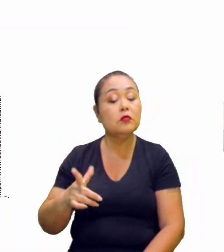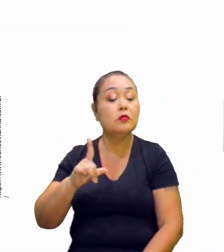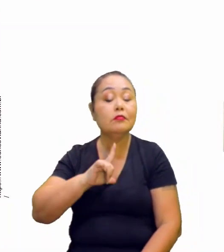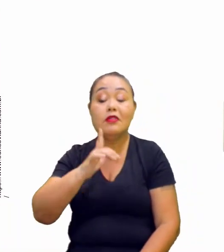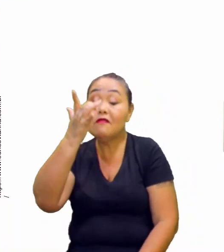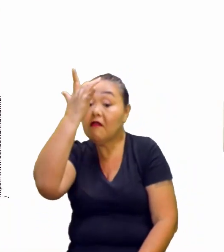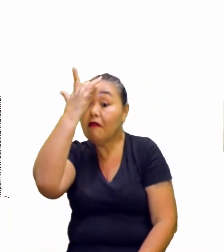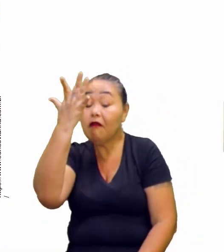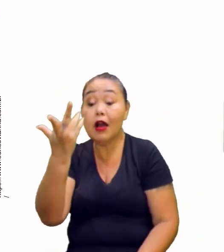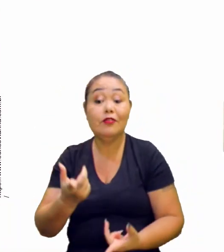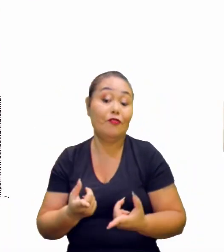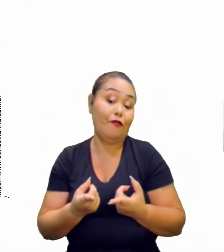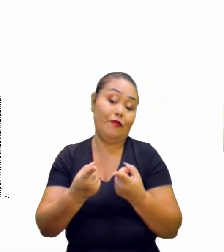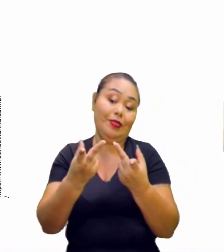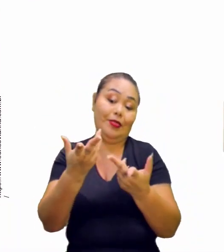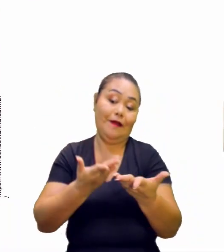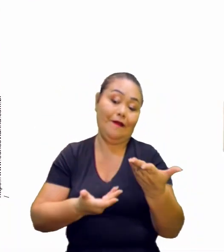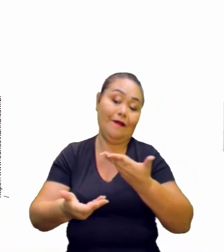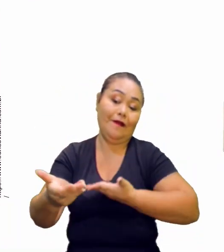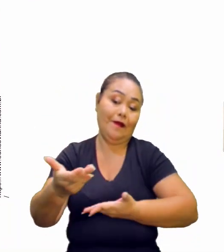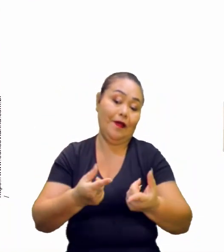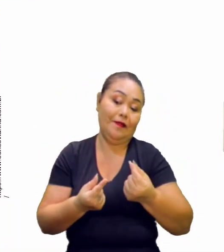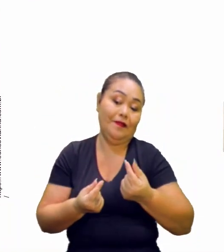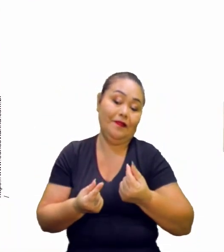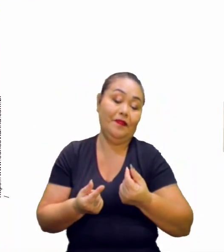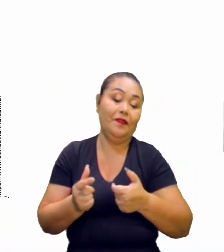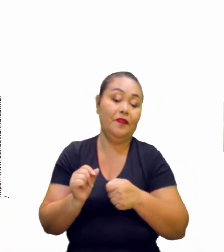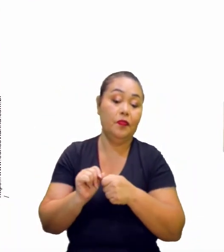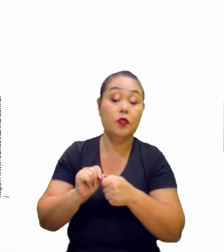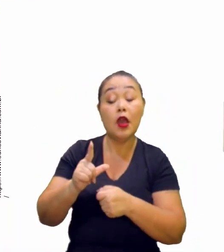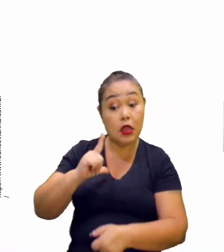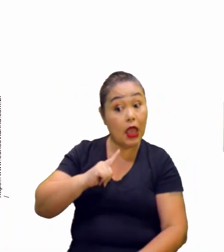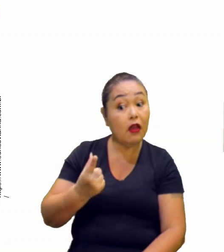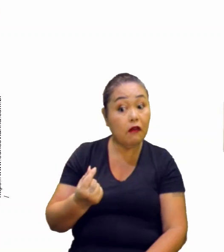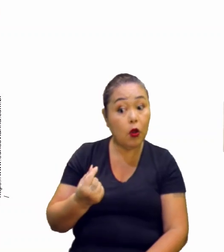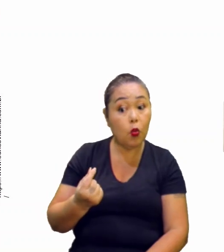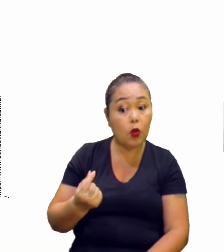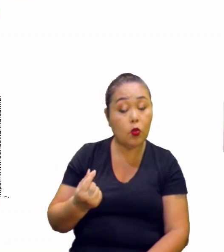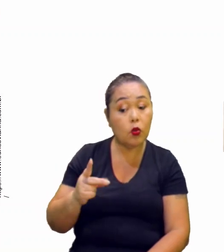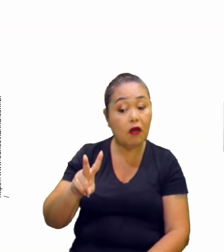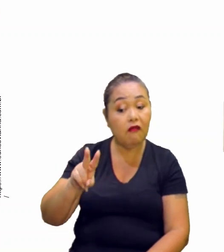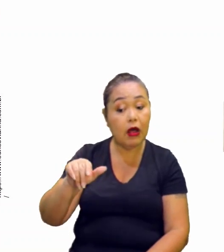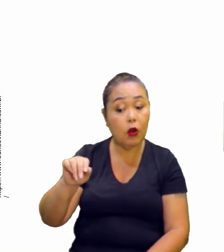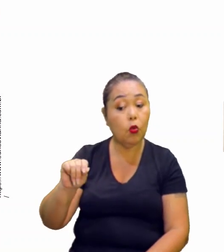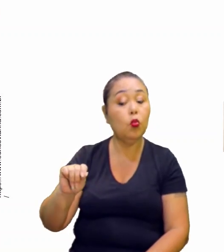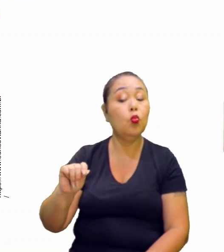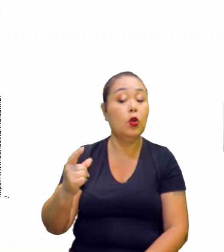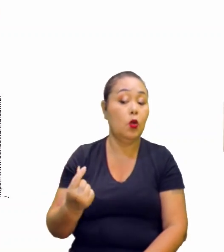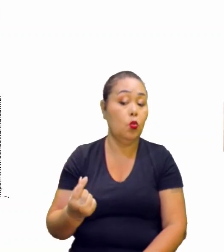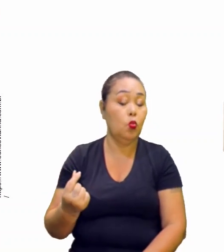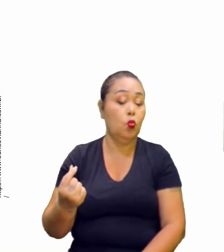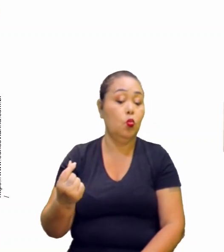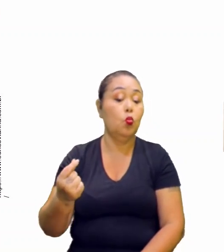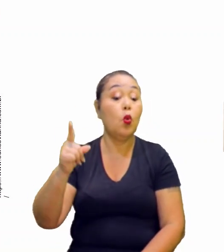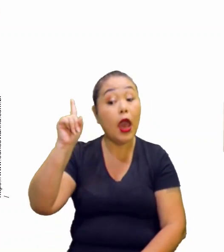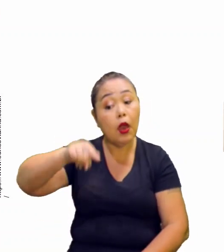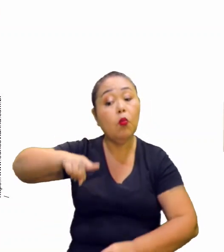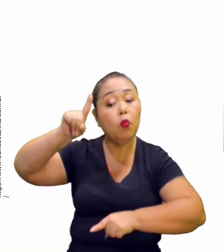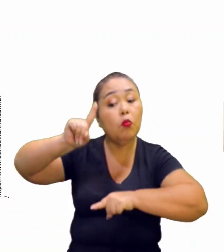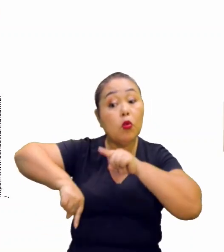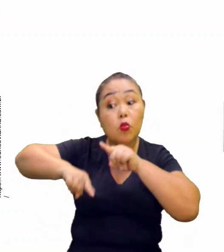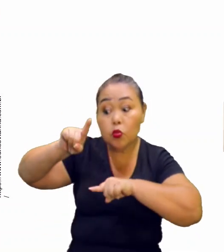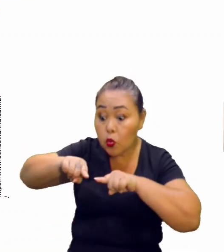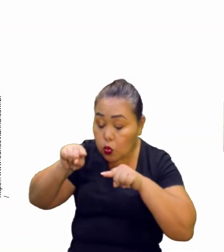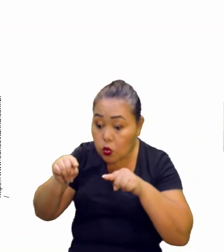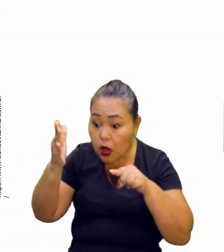comercialização. Esse sentido aqui, gente, tem valor econômico porque é um produto que eu